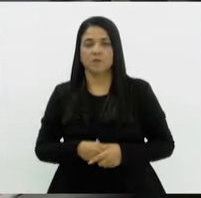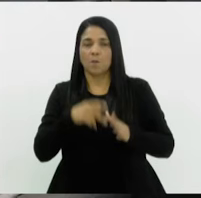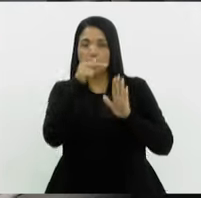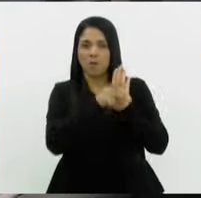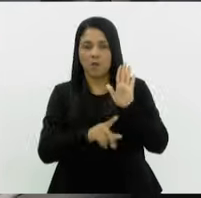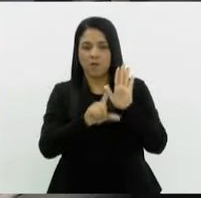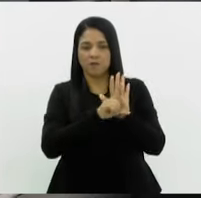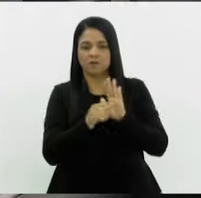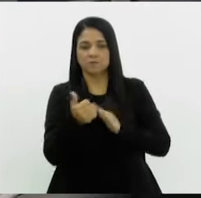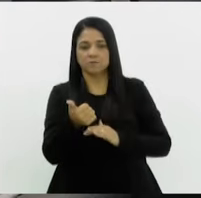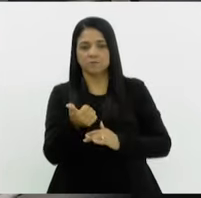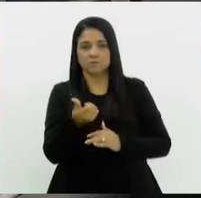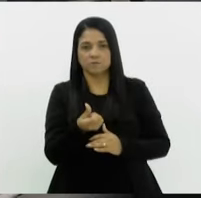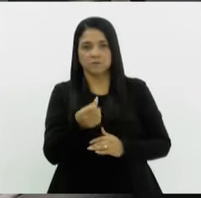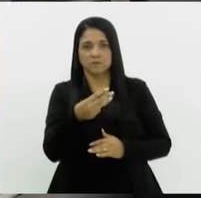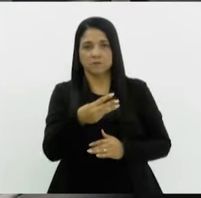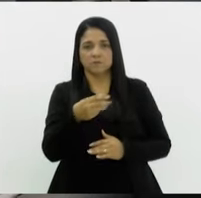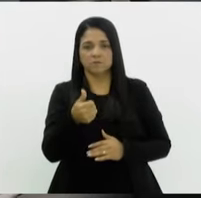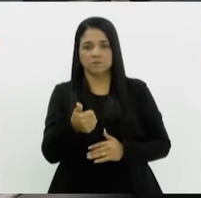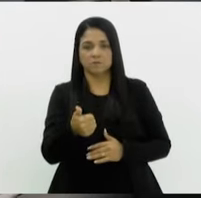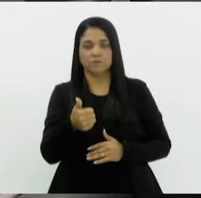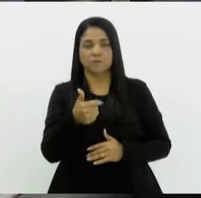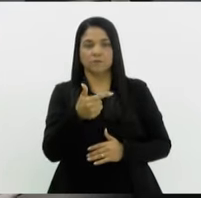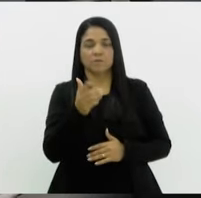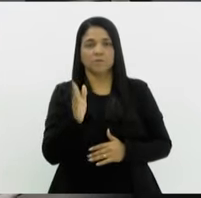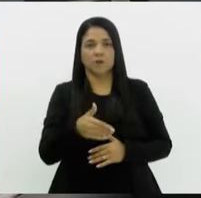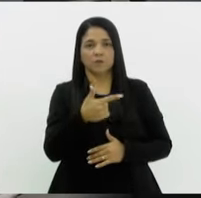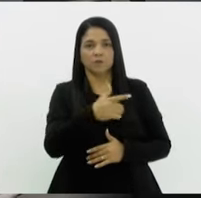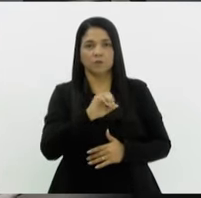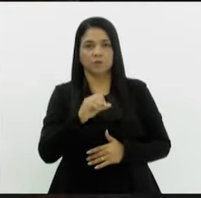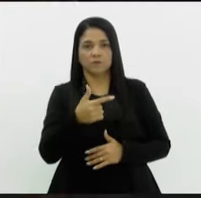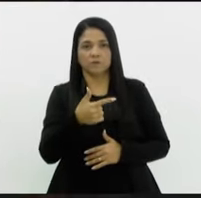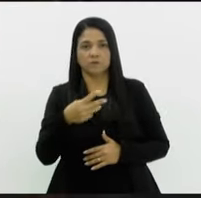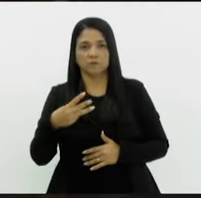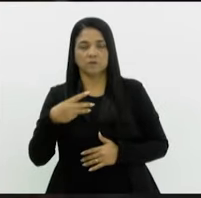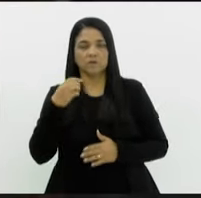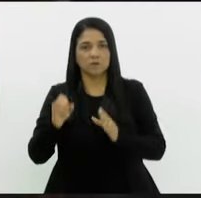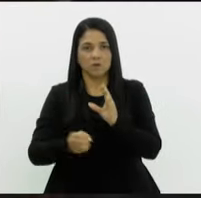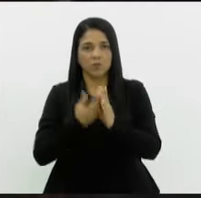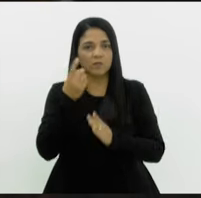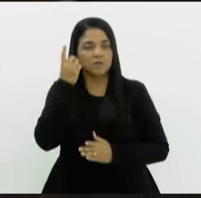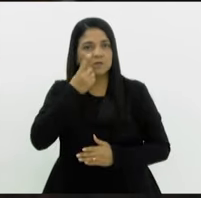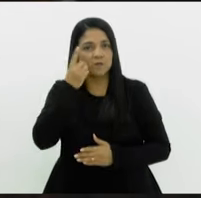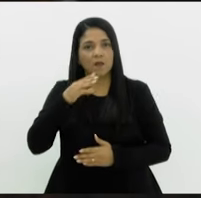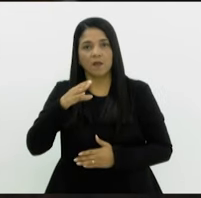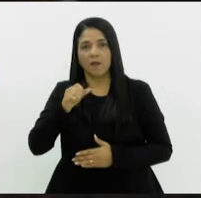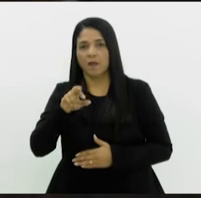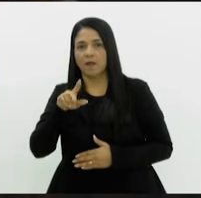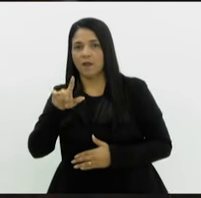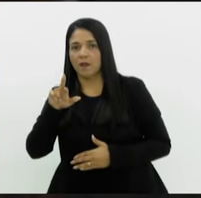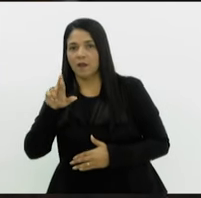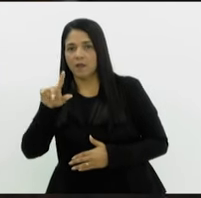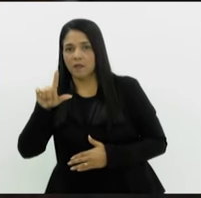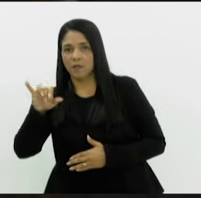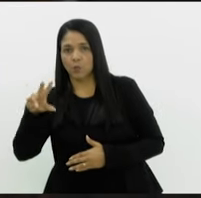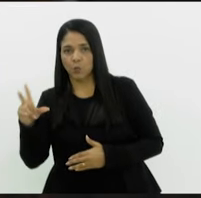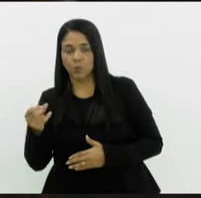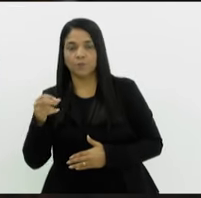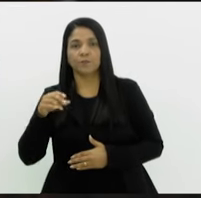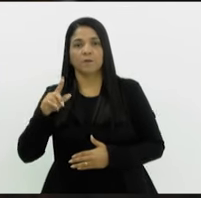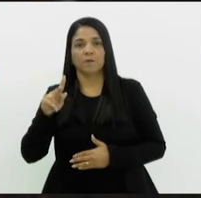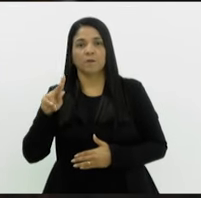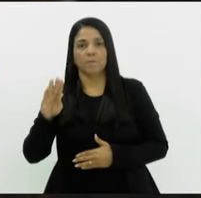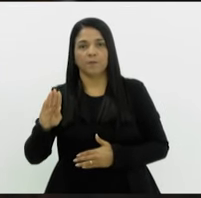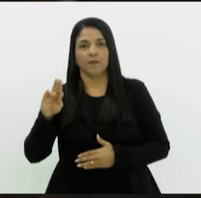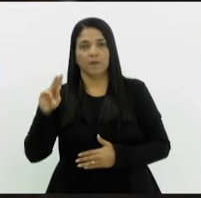Projeto de lei número 1631 de 2023, de autoria dos deputados Carlinhos BNH e Índia Armelau,